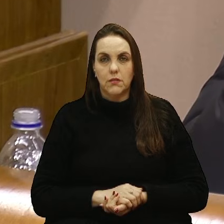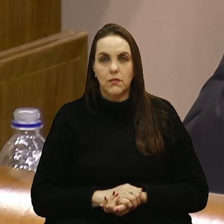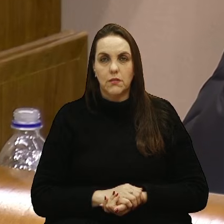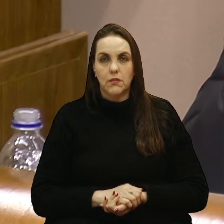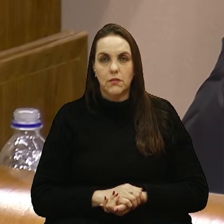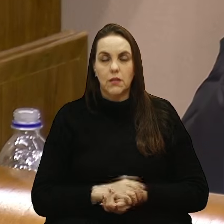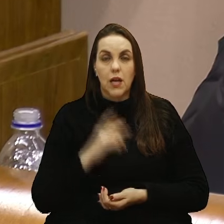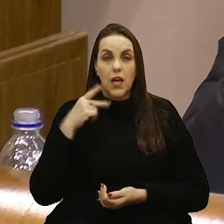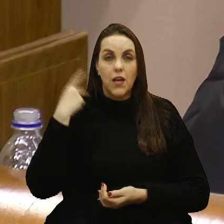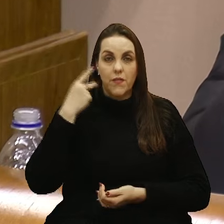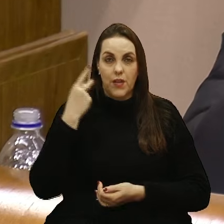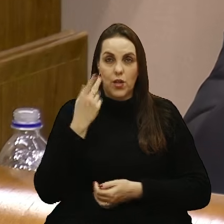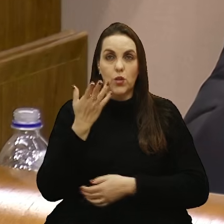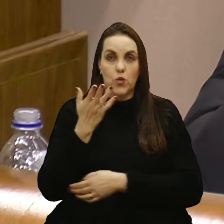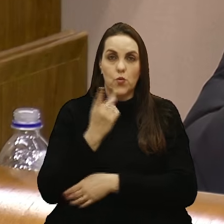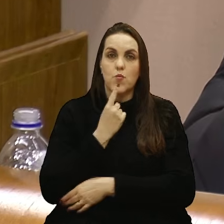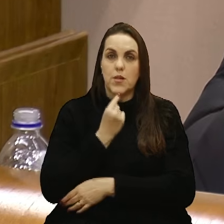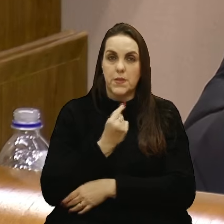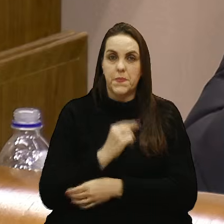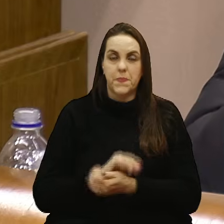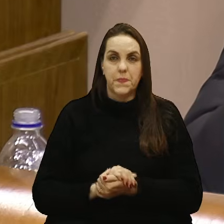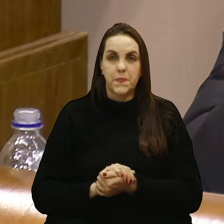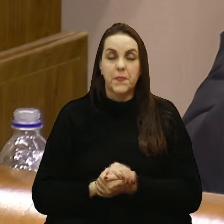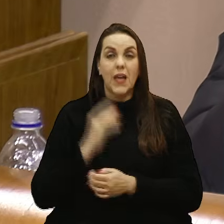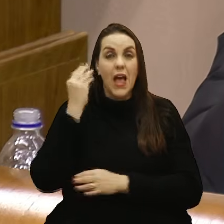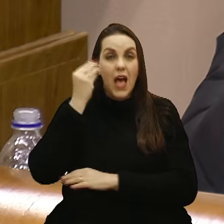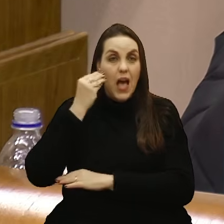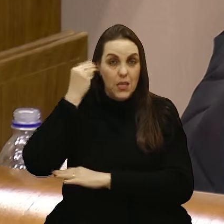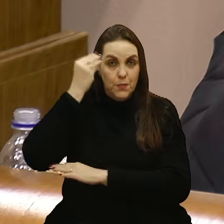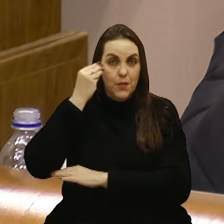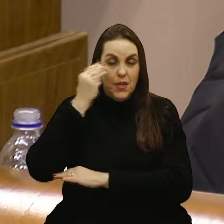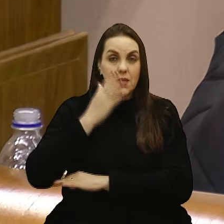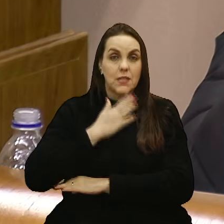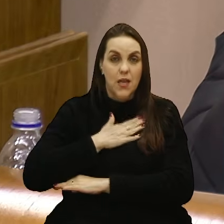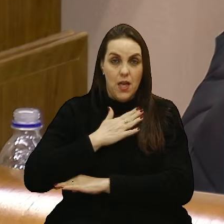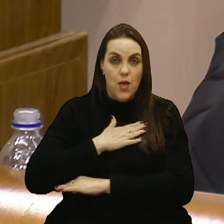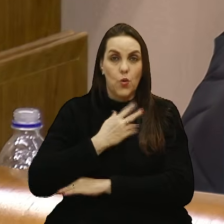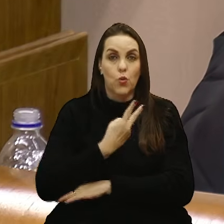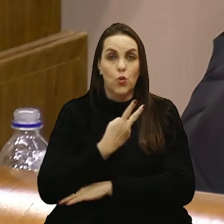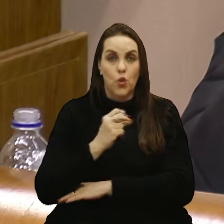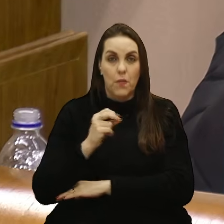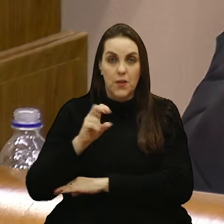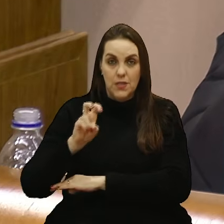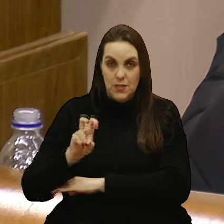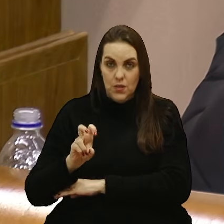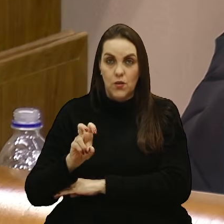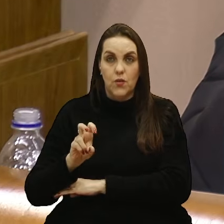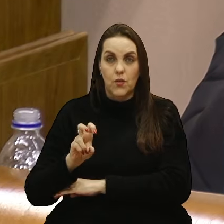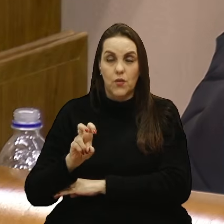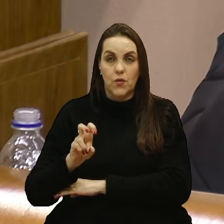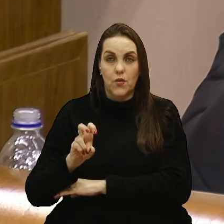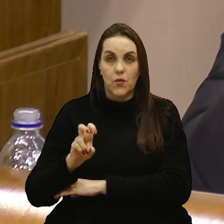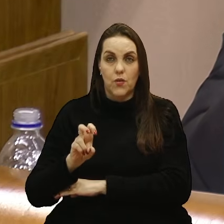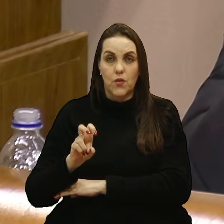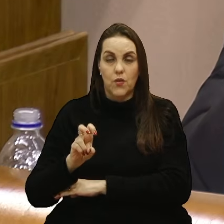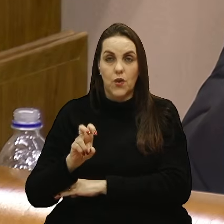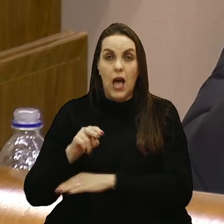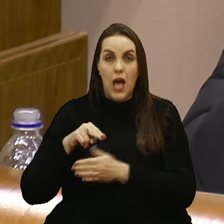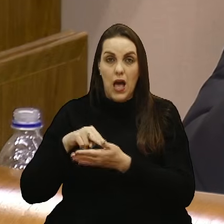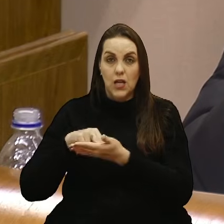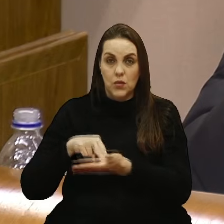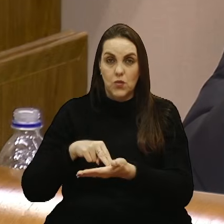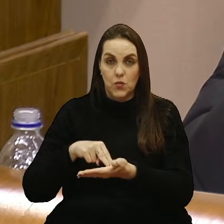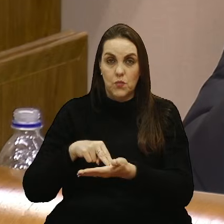vereador Ues. Bom, a experiência que eu tive em 2005, quando nós assumimos